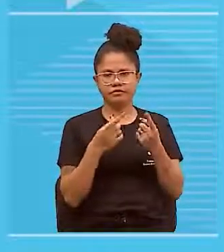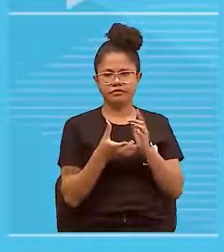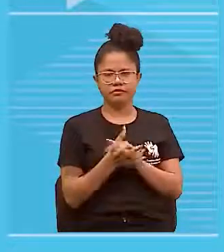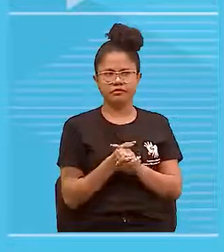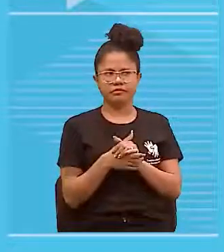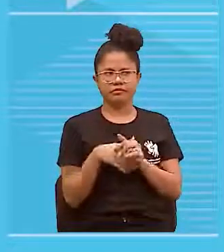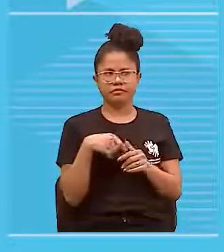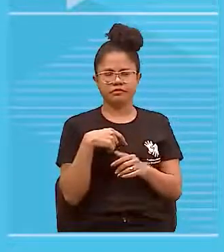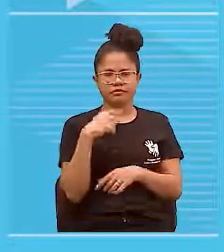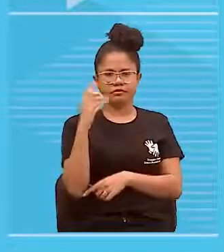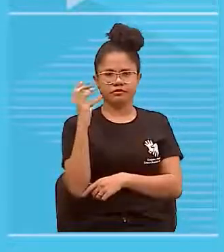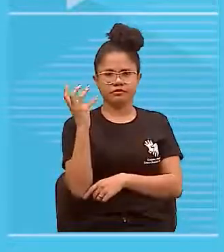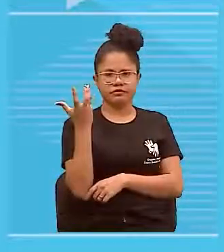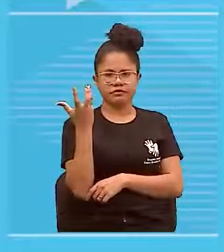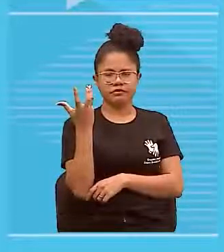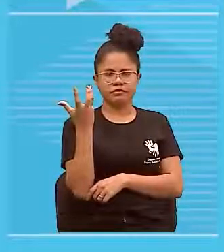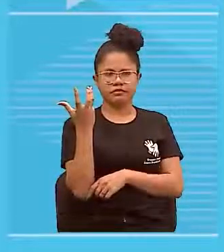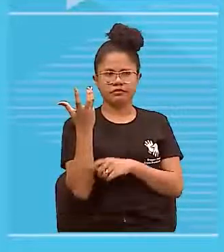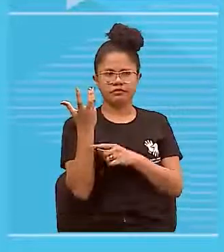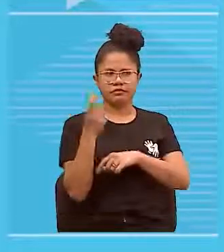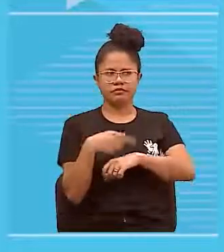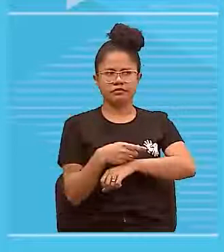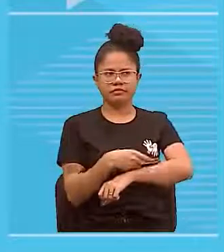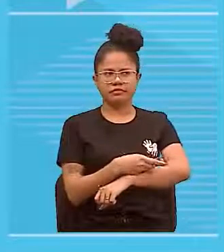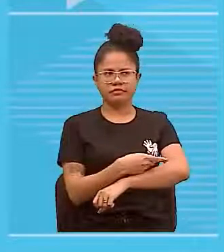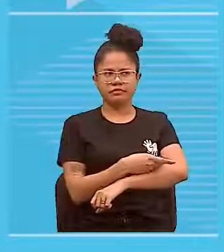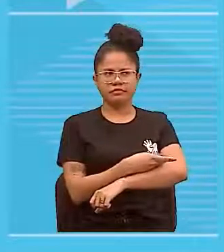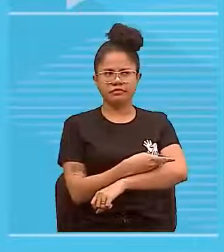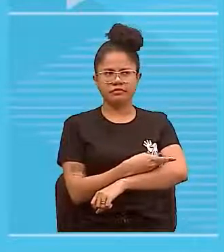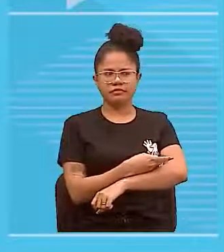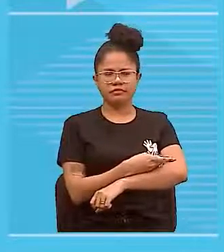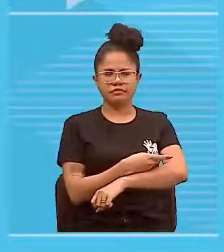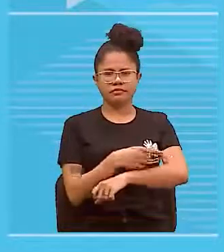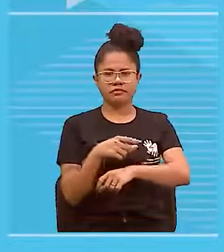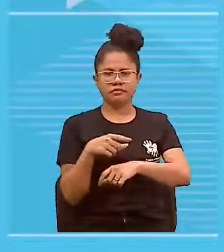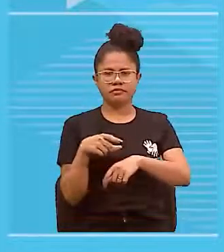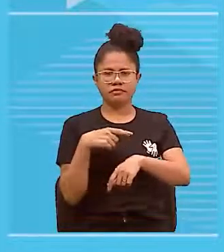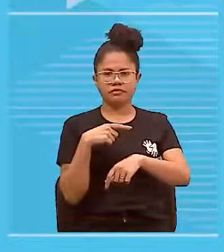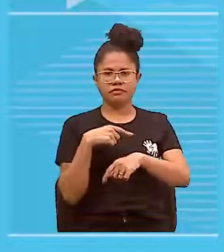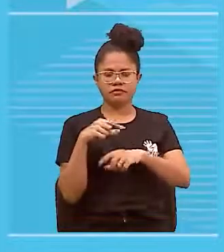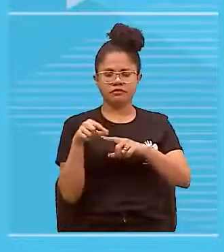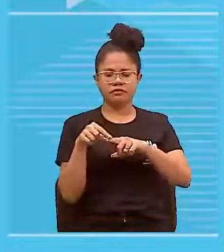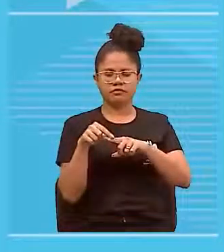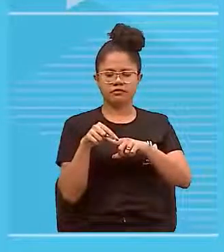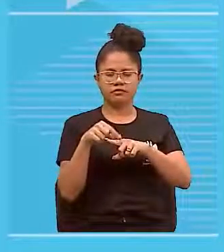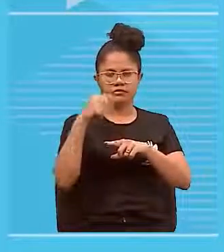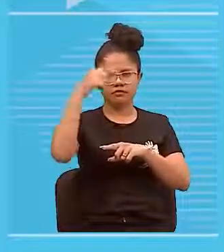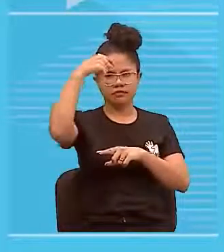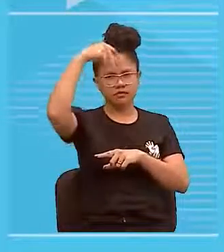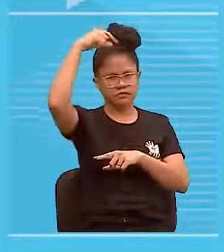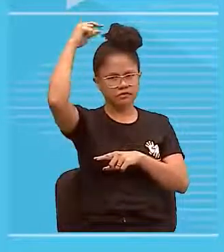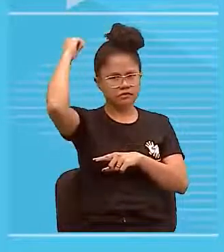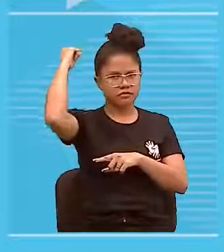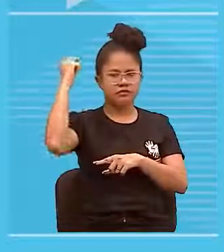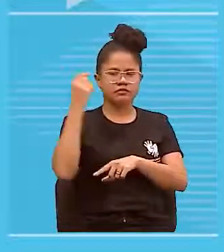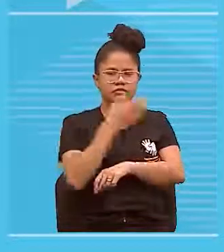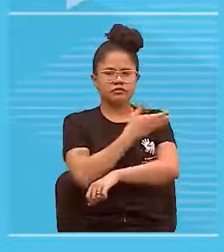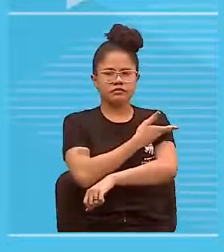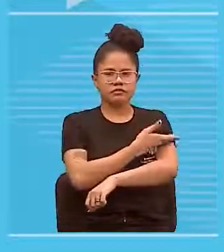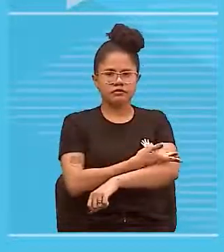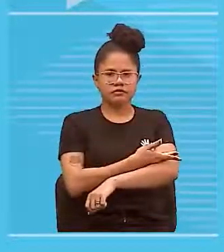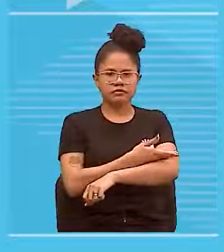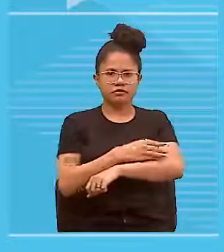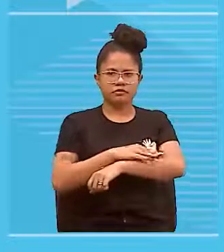o carambolo semiteneatus, né? Que é tipo um carambolo desse de parede, só que ele tem uma listra branca aqui nas costas, ó. Ele é diferente e tem um corpo